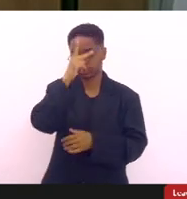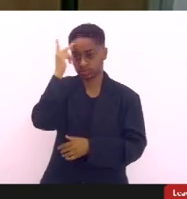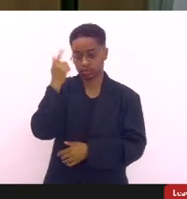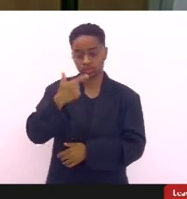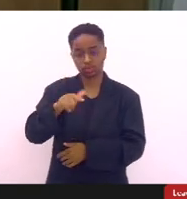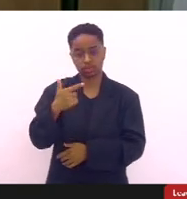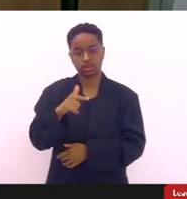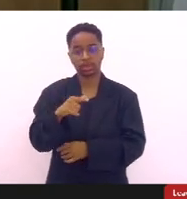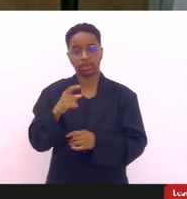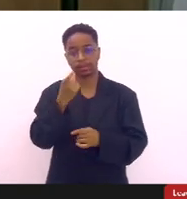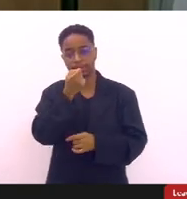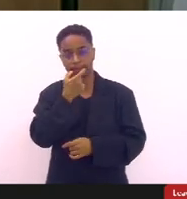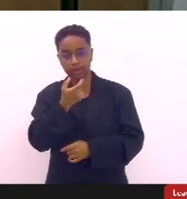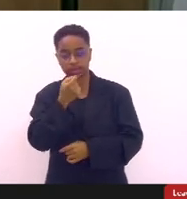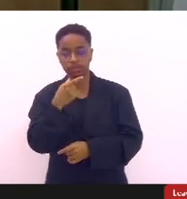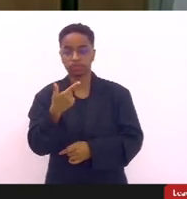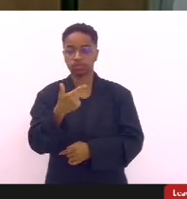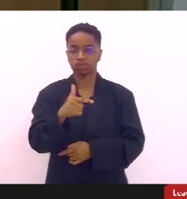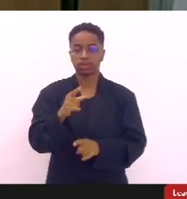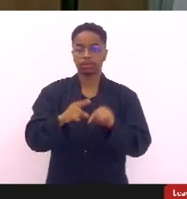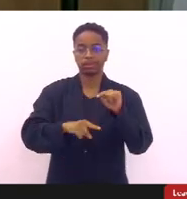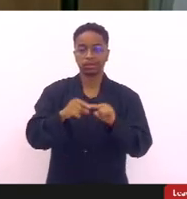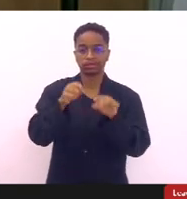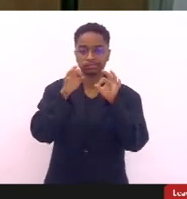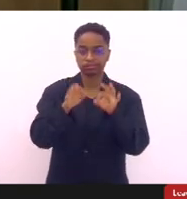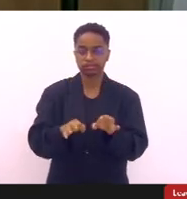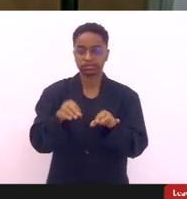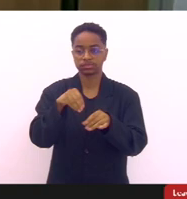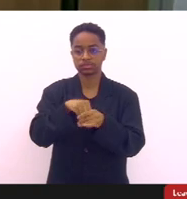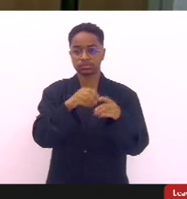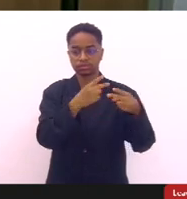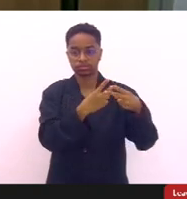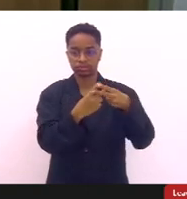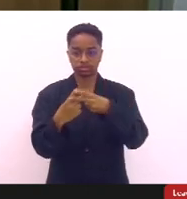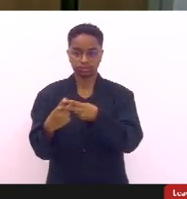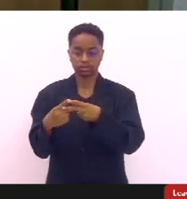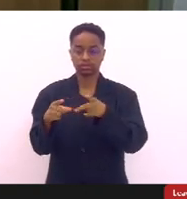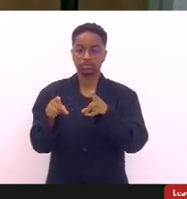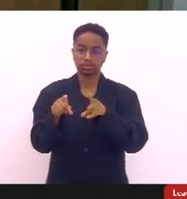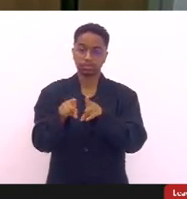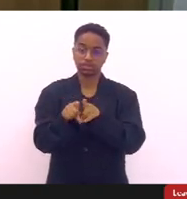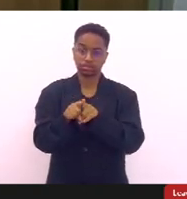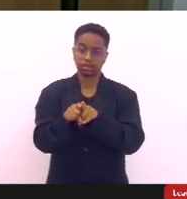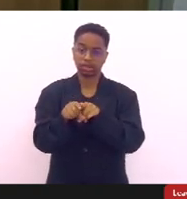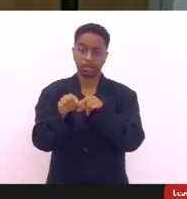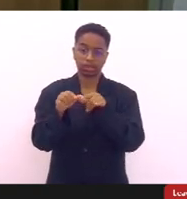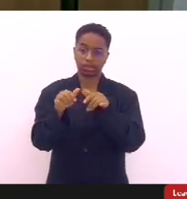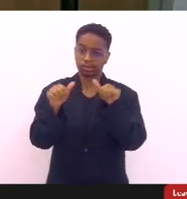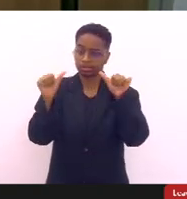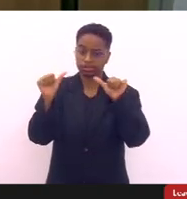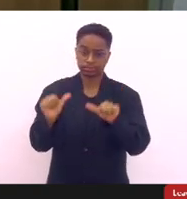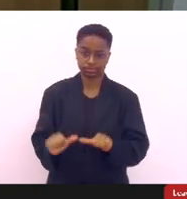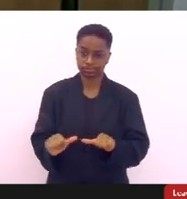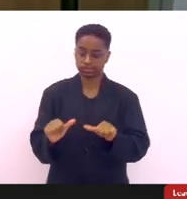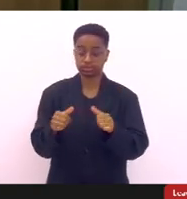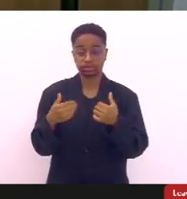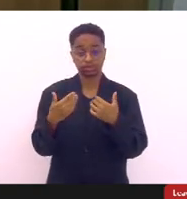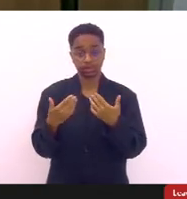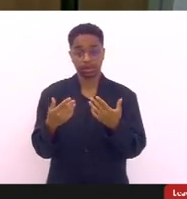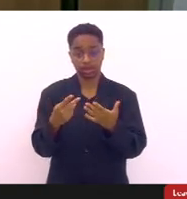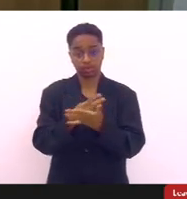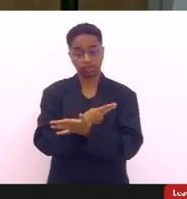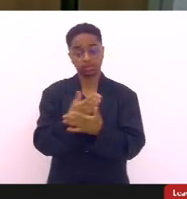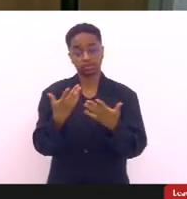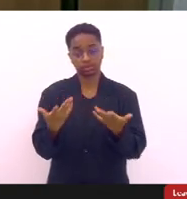medicamentos, insumos, o sistema prisional está fadado ao fracasso. Então, a gente, conforme